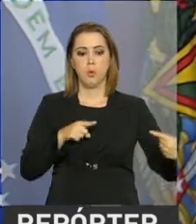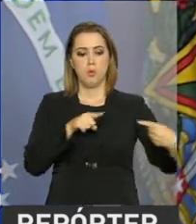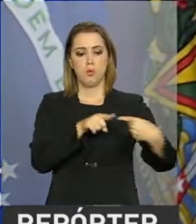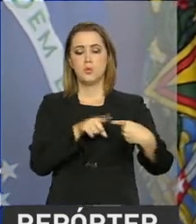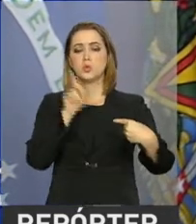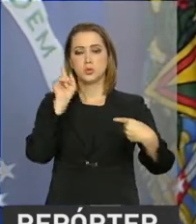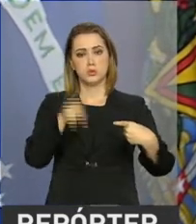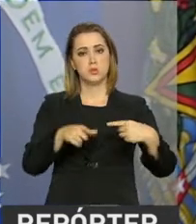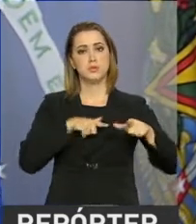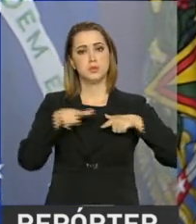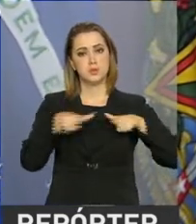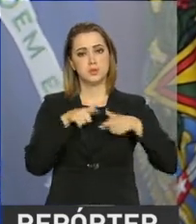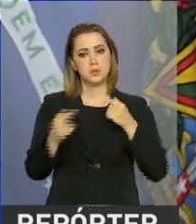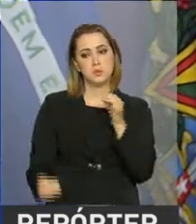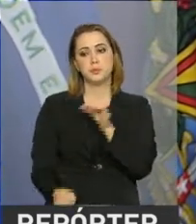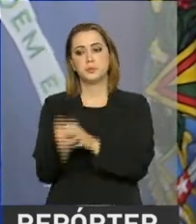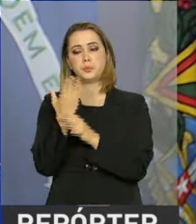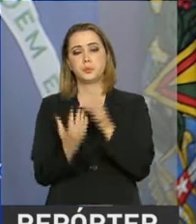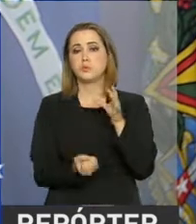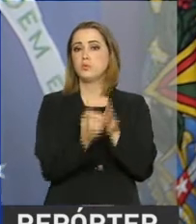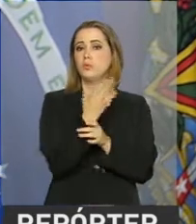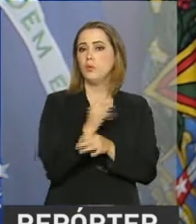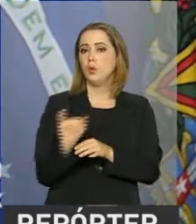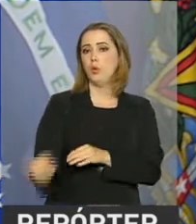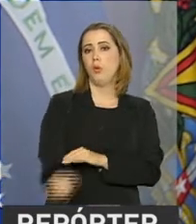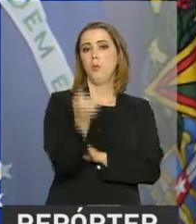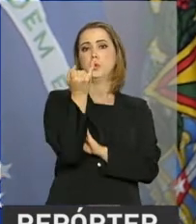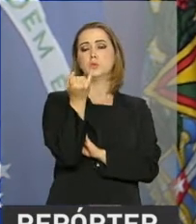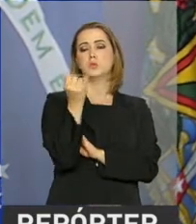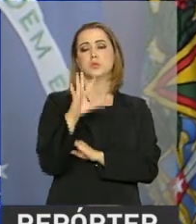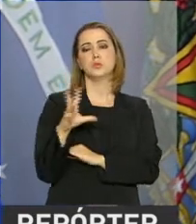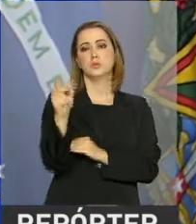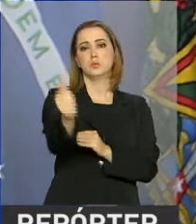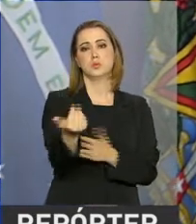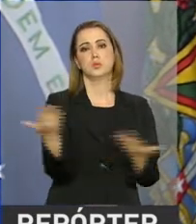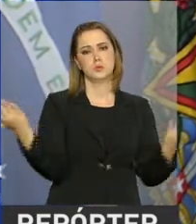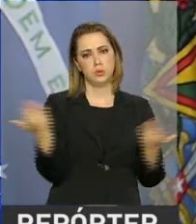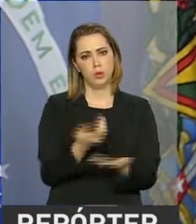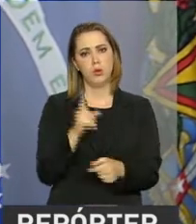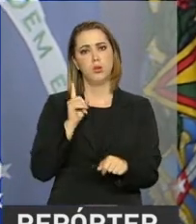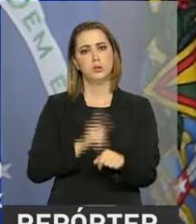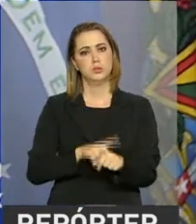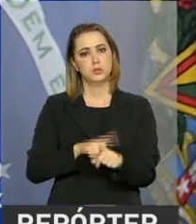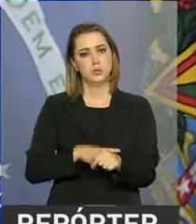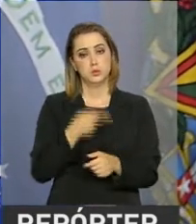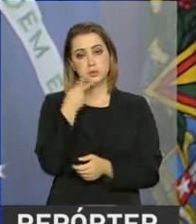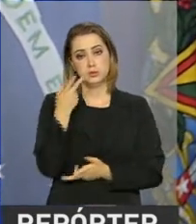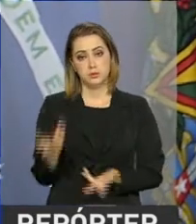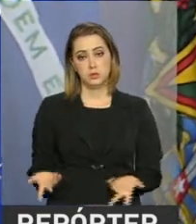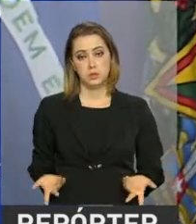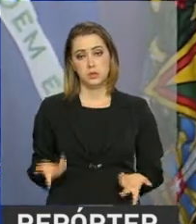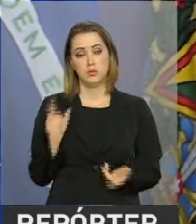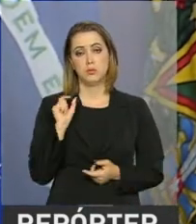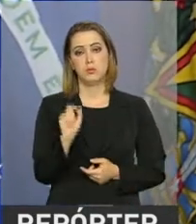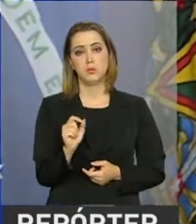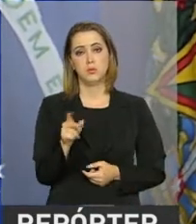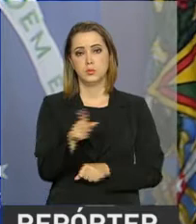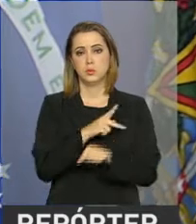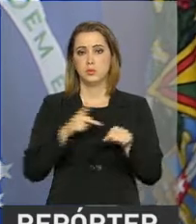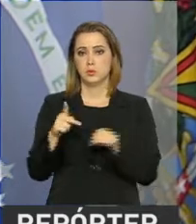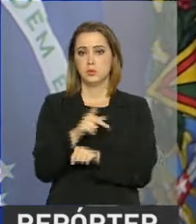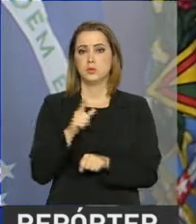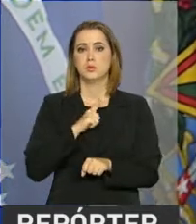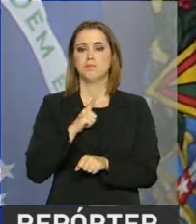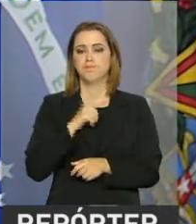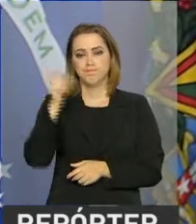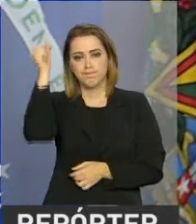criar oportunidades para todos não é especialmente no momento convenhamos aproveito para dizer que o país atravessa momentos